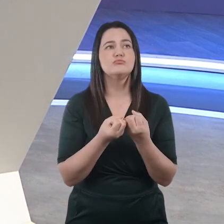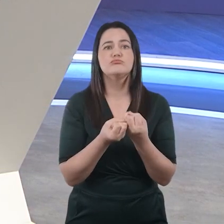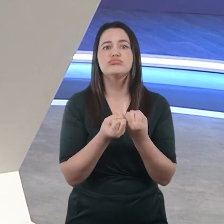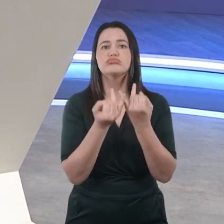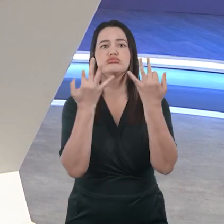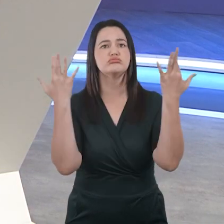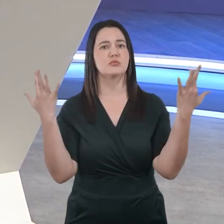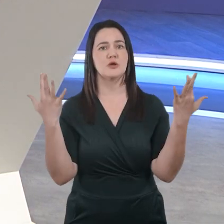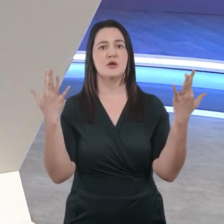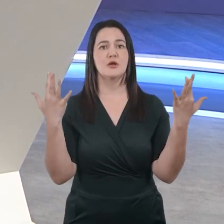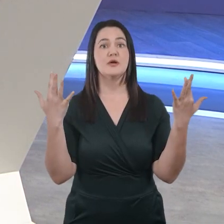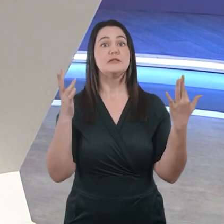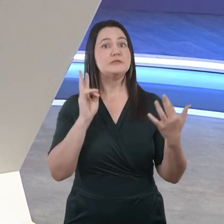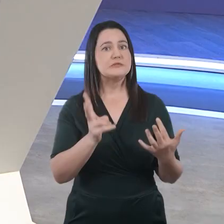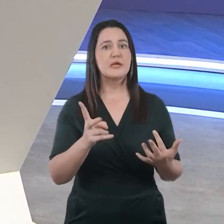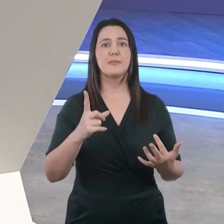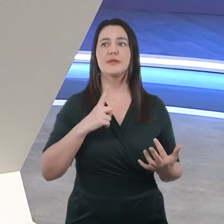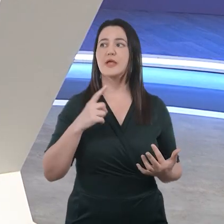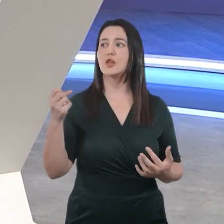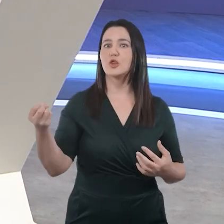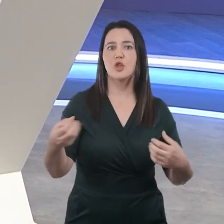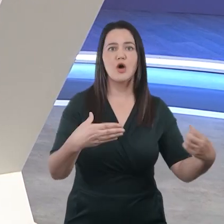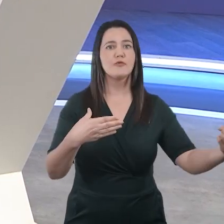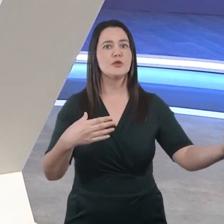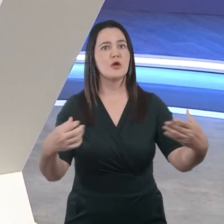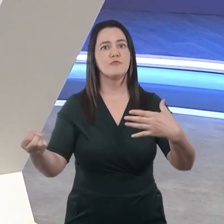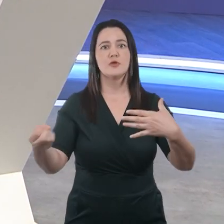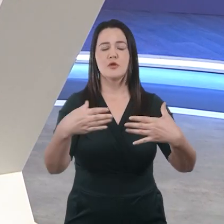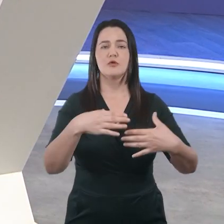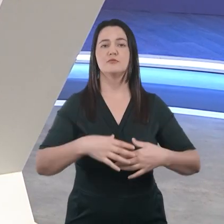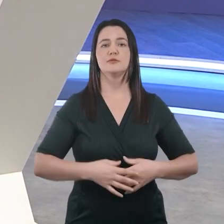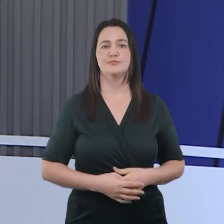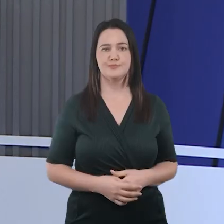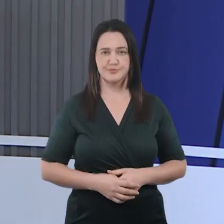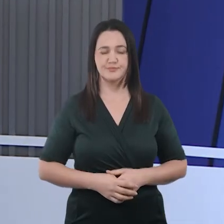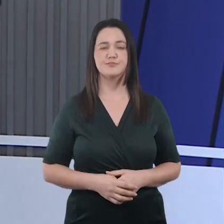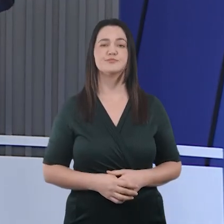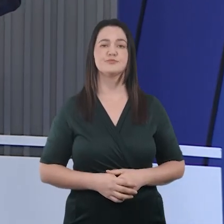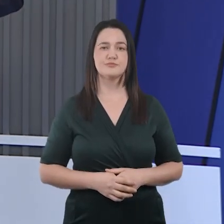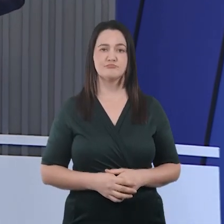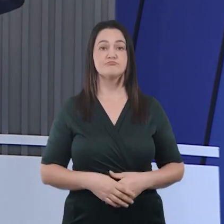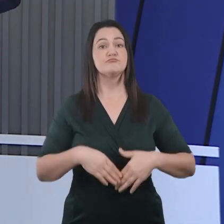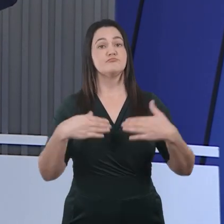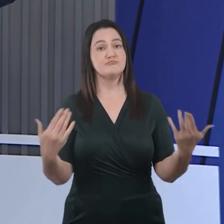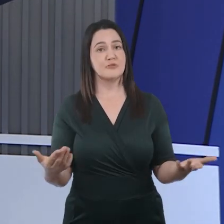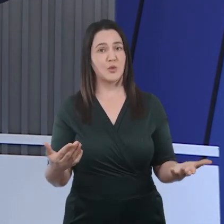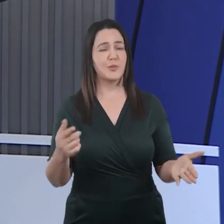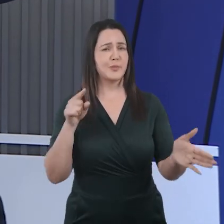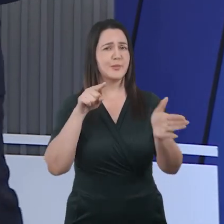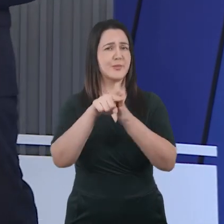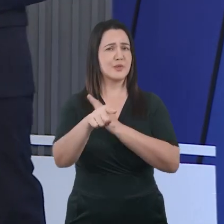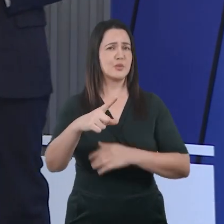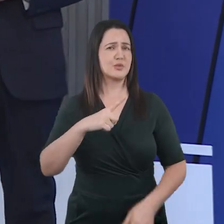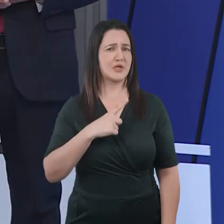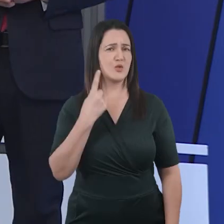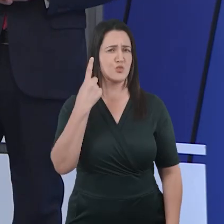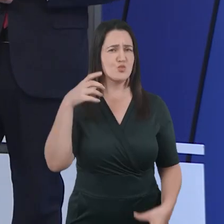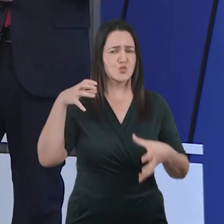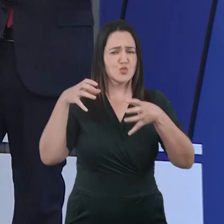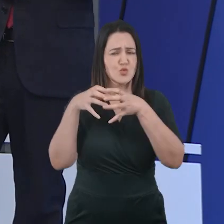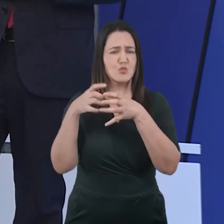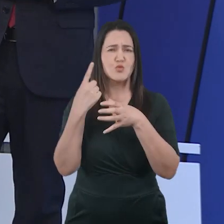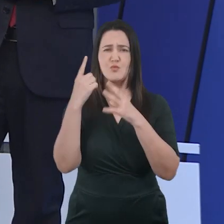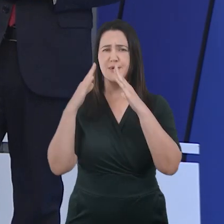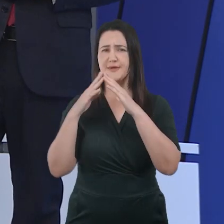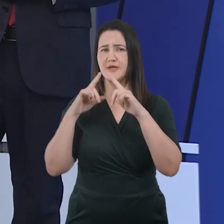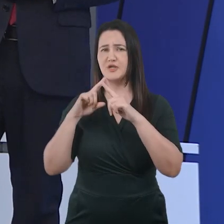muito grande e cada dia aparecem novas igrejas. Então, há uma só igreja?